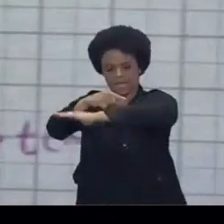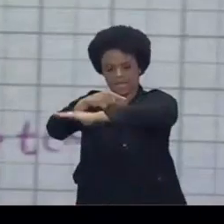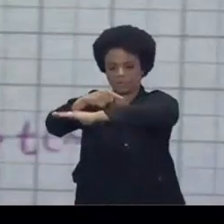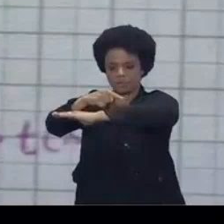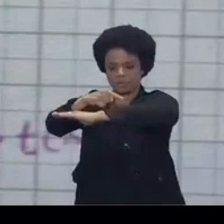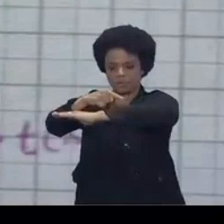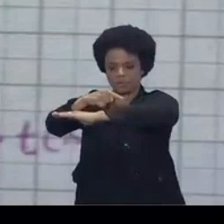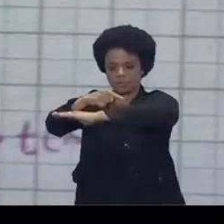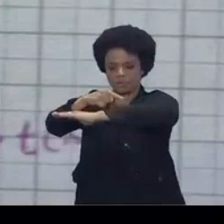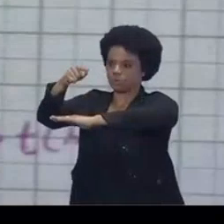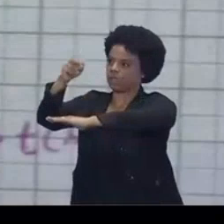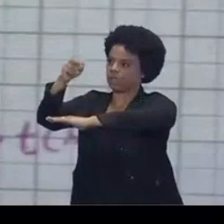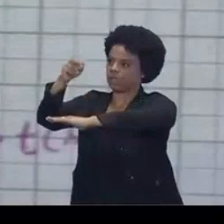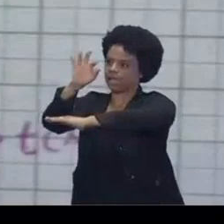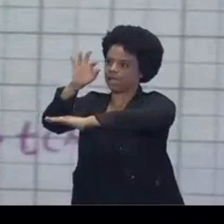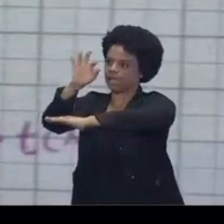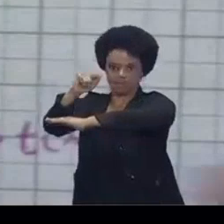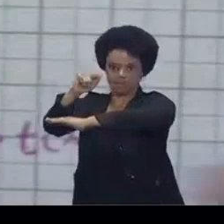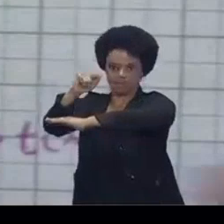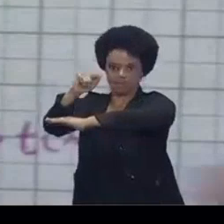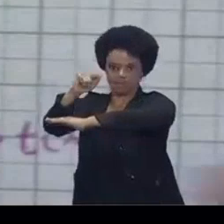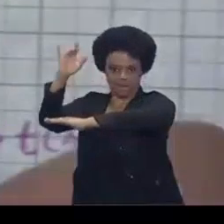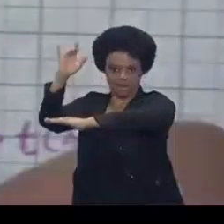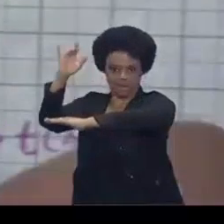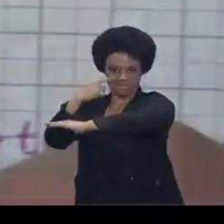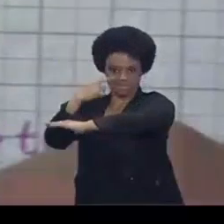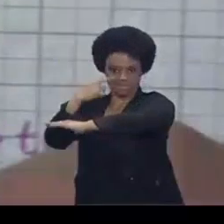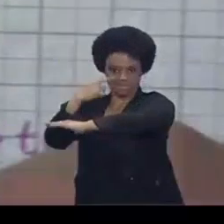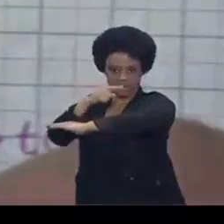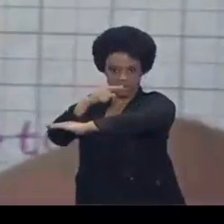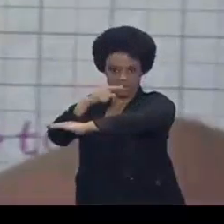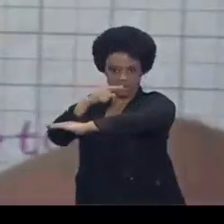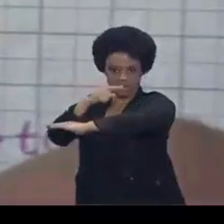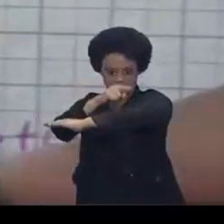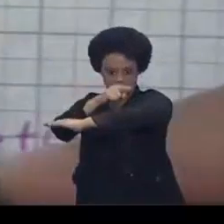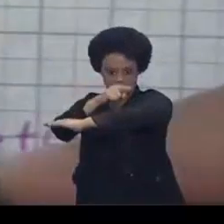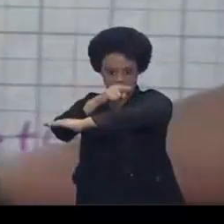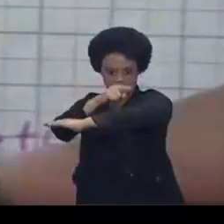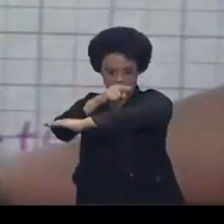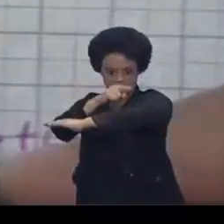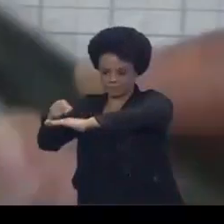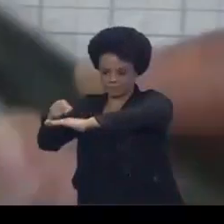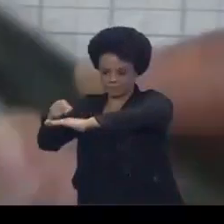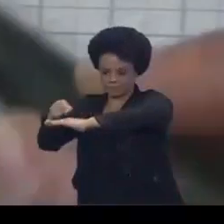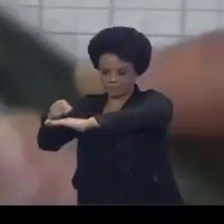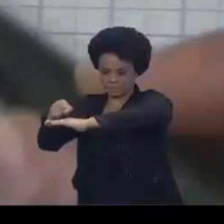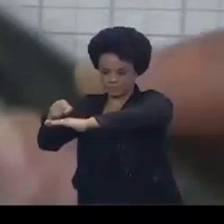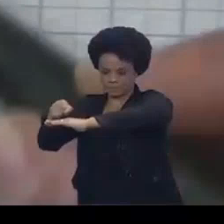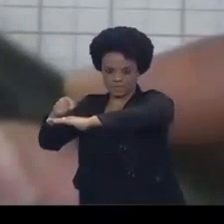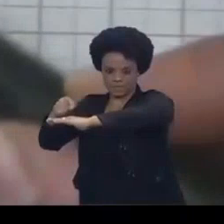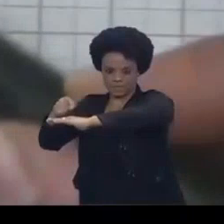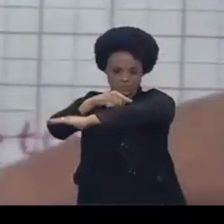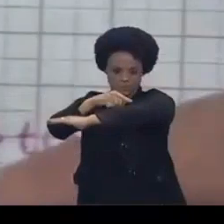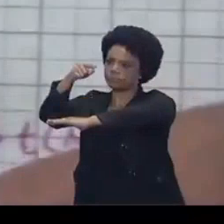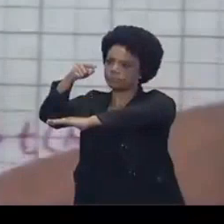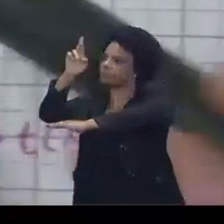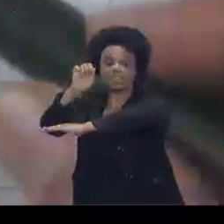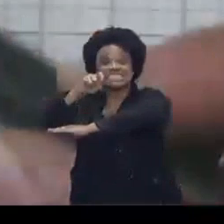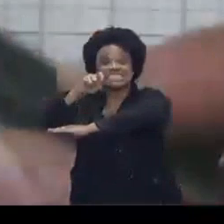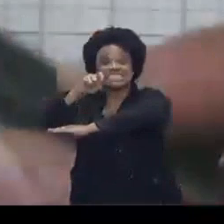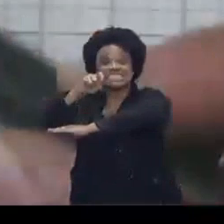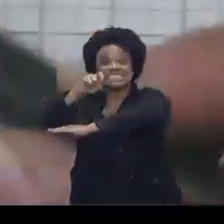uniforme, sem que seja variado. Lembra, se você tem uma curva, nós temos